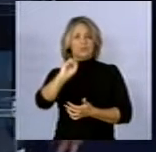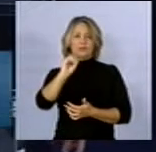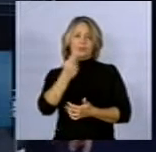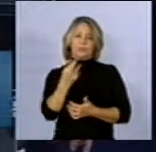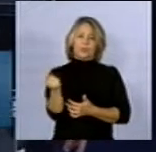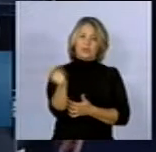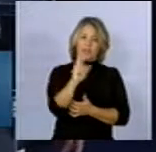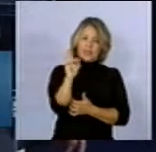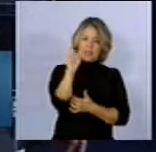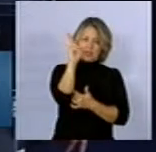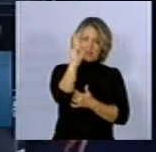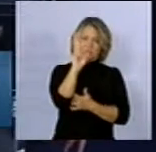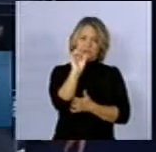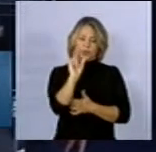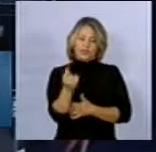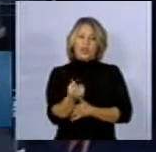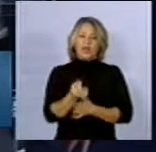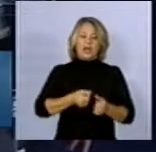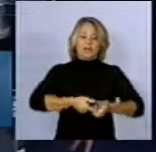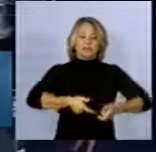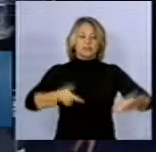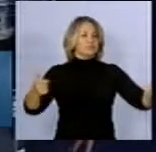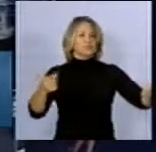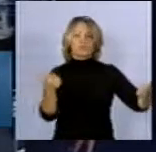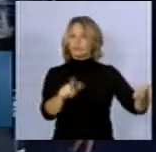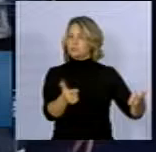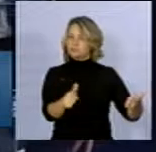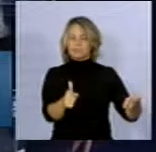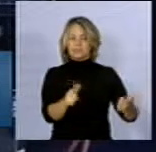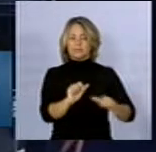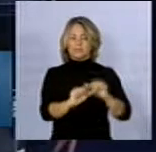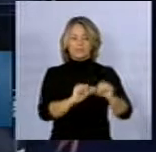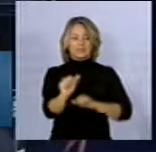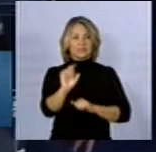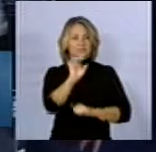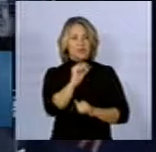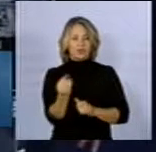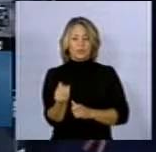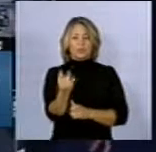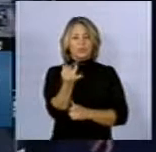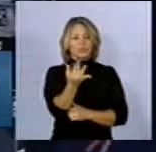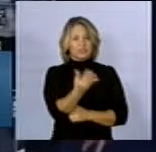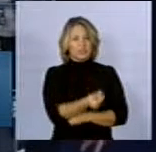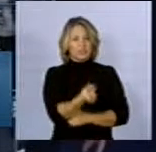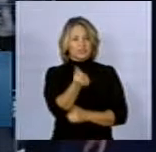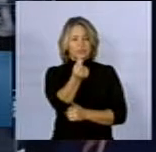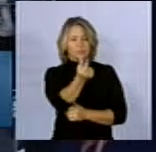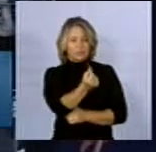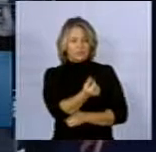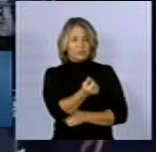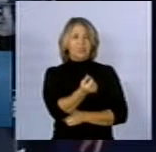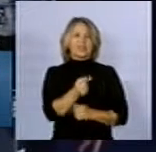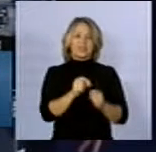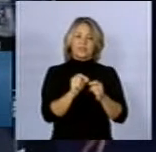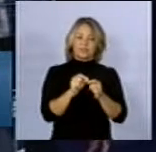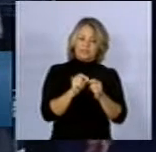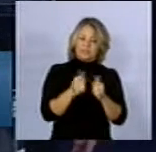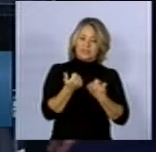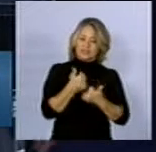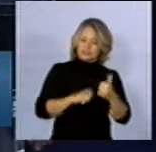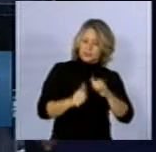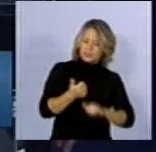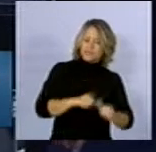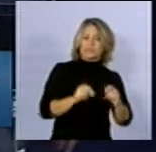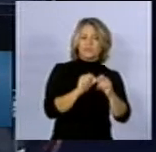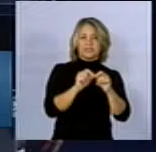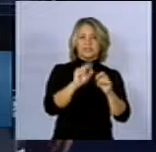não mudam, só os números. E isso é consistente com estimativas que são feitas na Holanda e